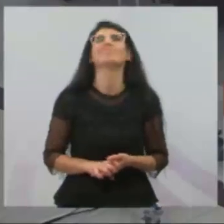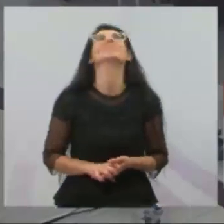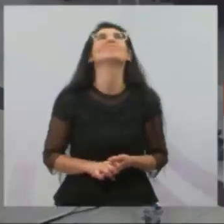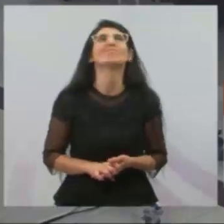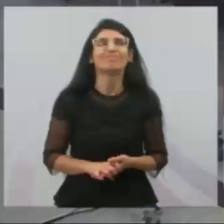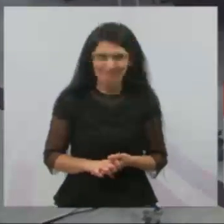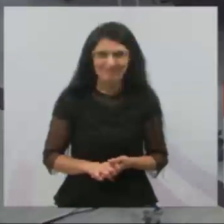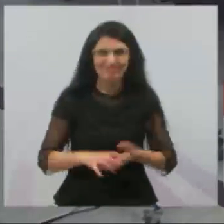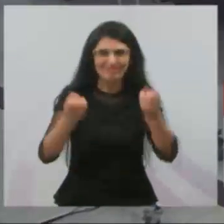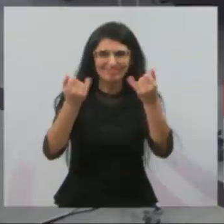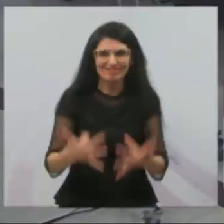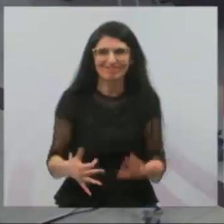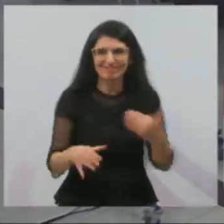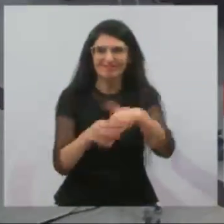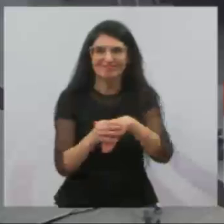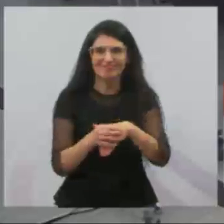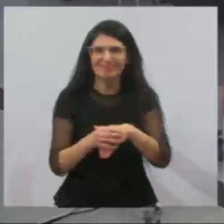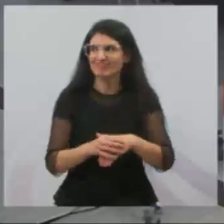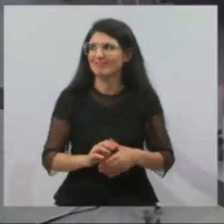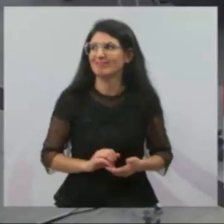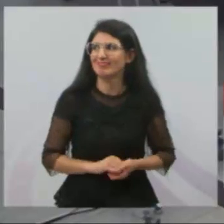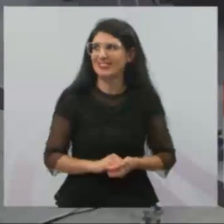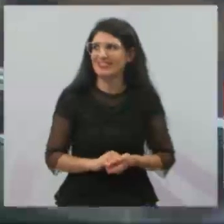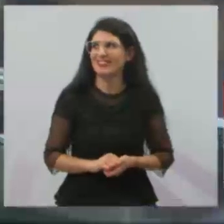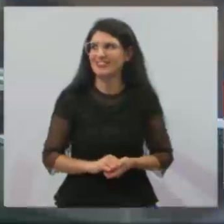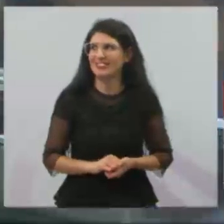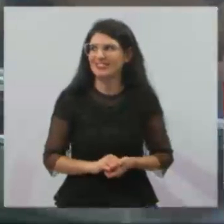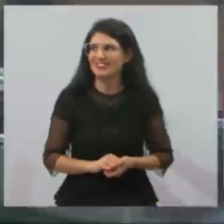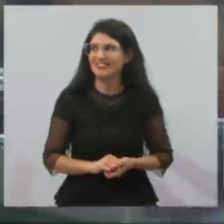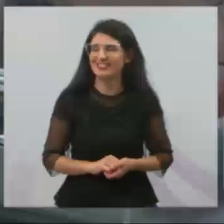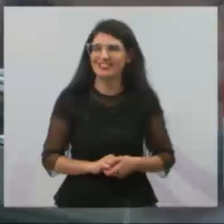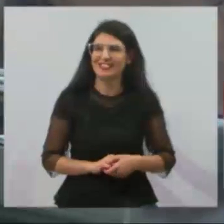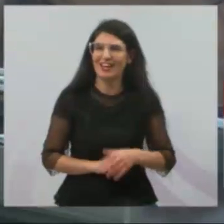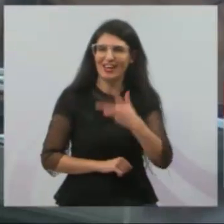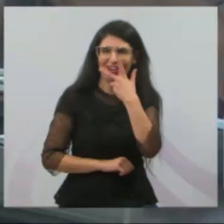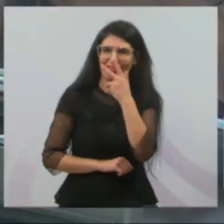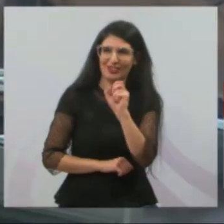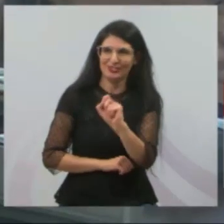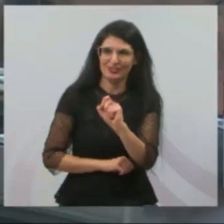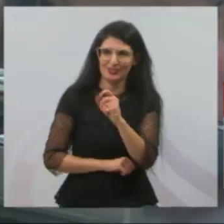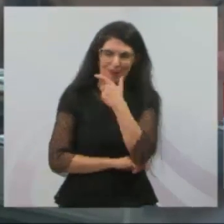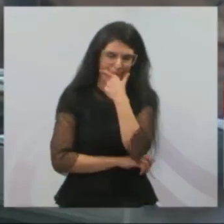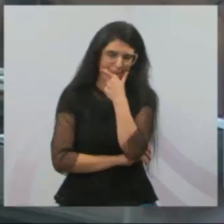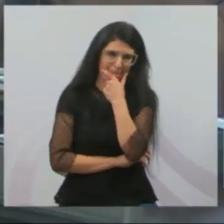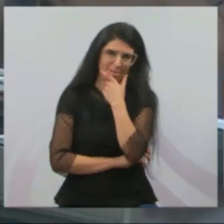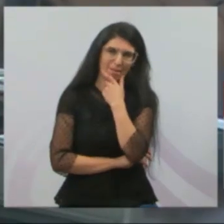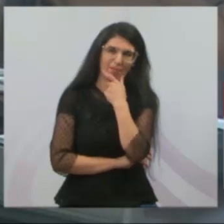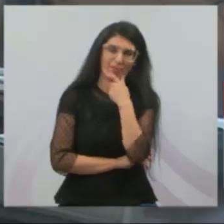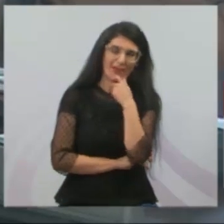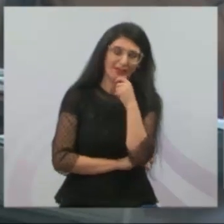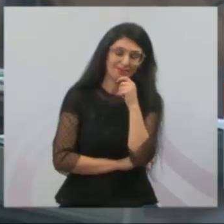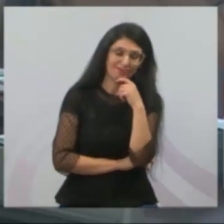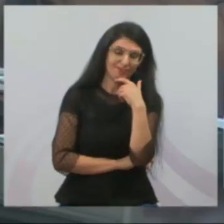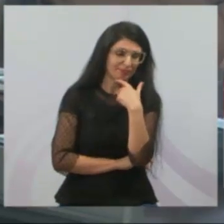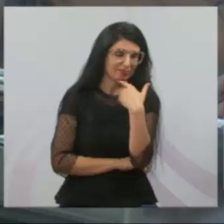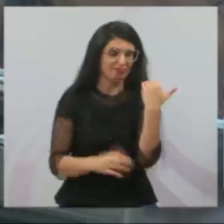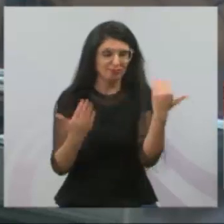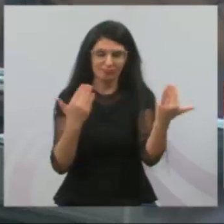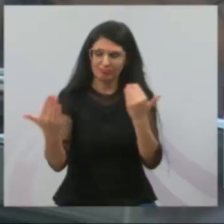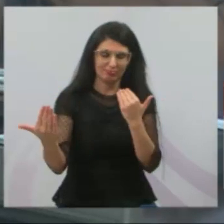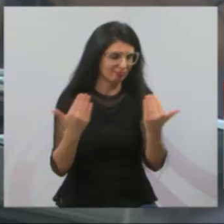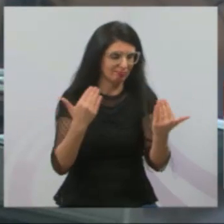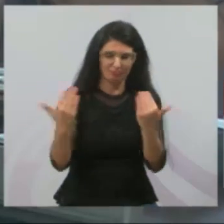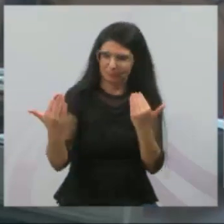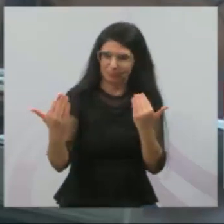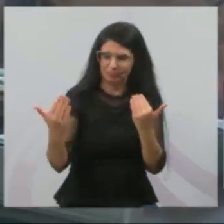Só justificando o voto, eu acho que, de uma forma ou de outra, somos favoráveis